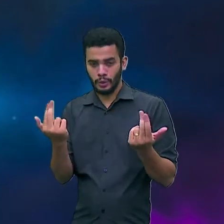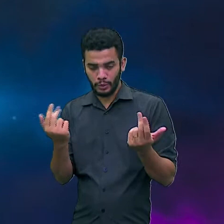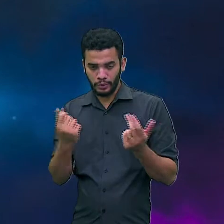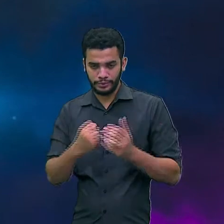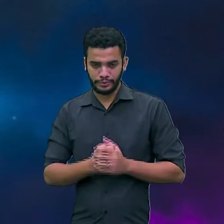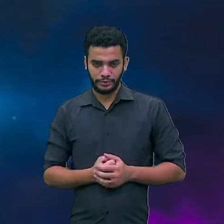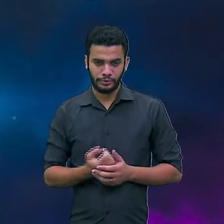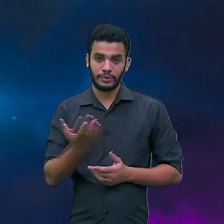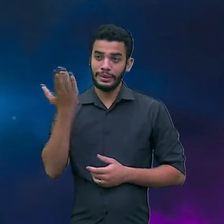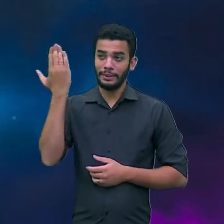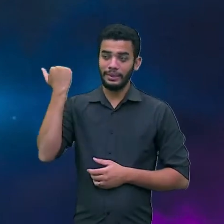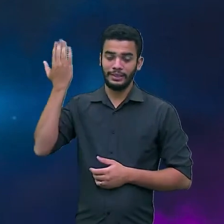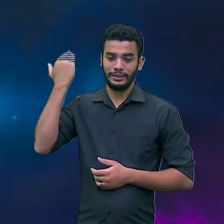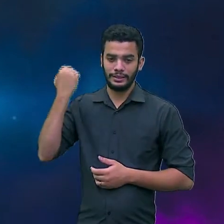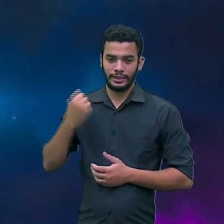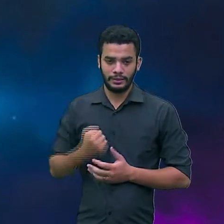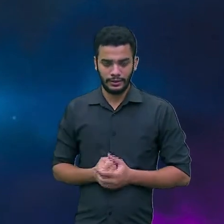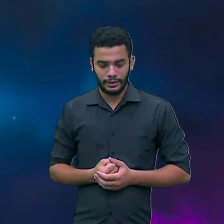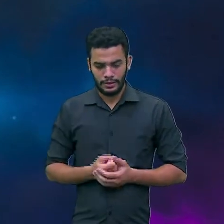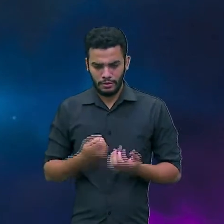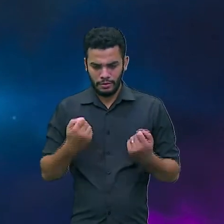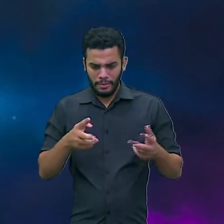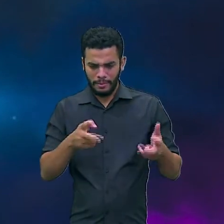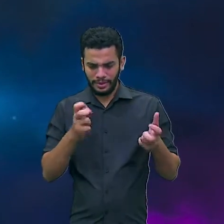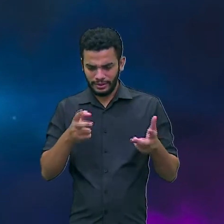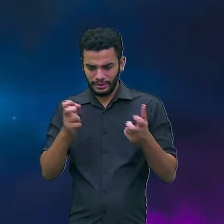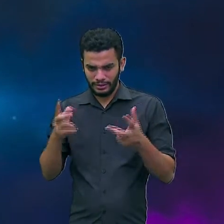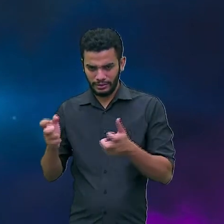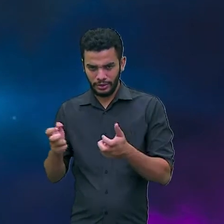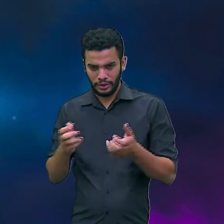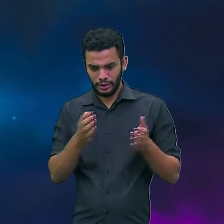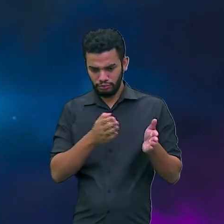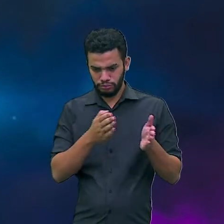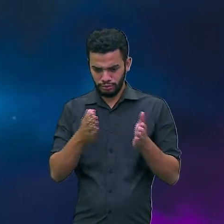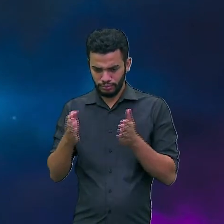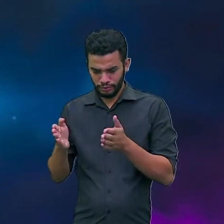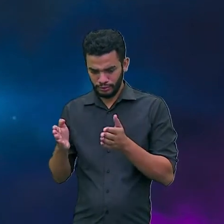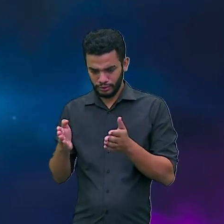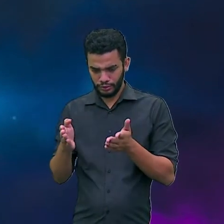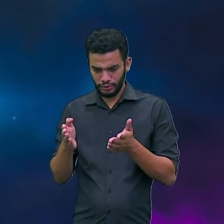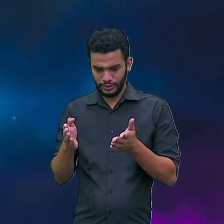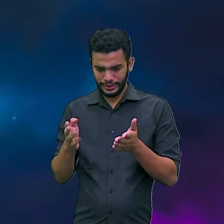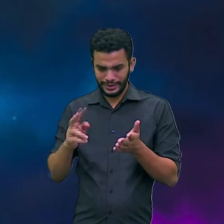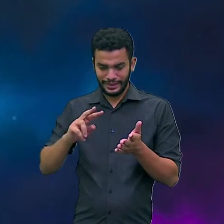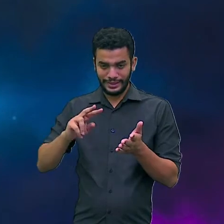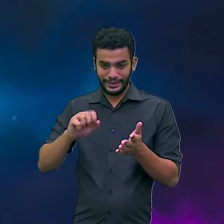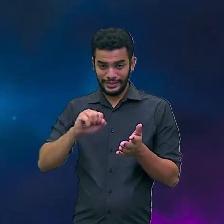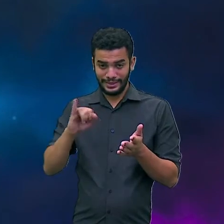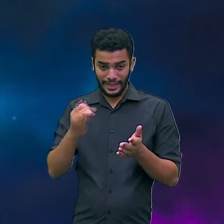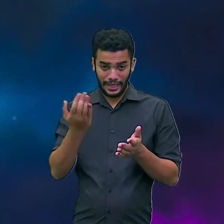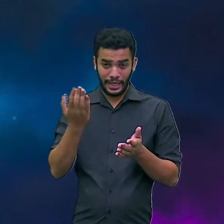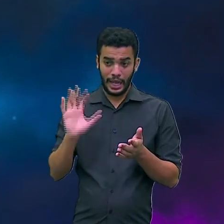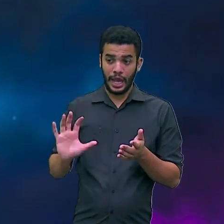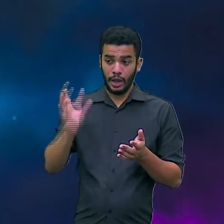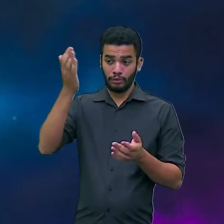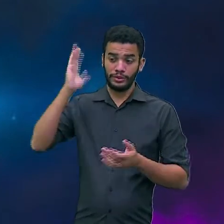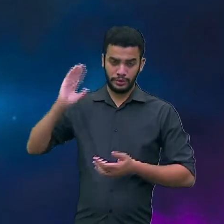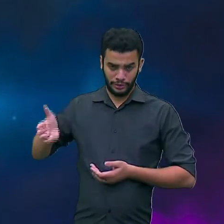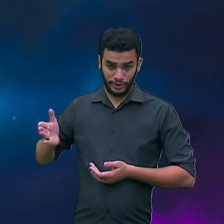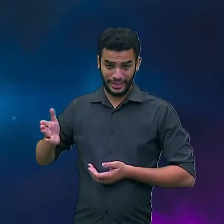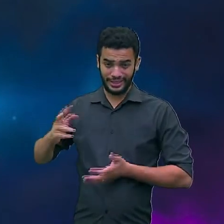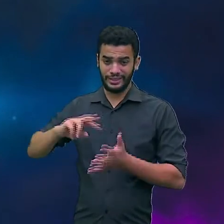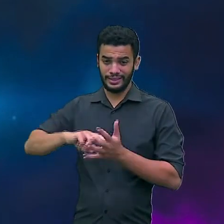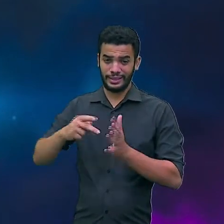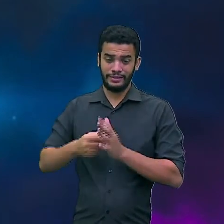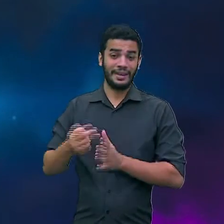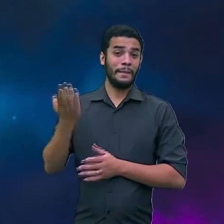contexto, dentro de uma linha do tempo. Então, os que já aconteceram fazem parte do pretérito, do passado, do que